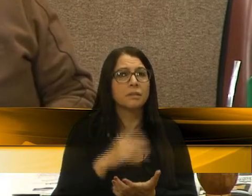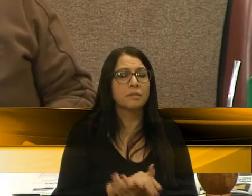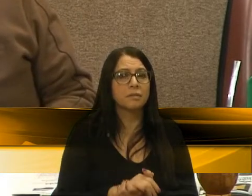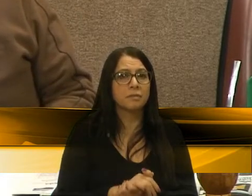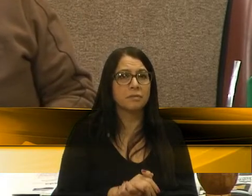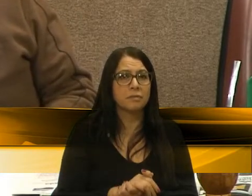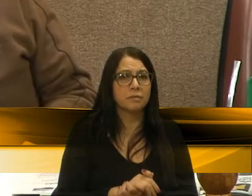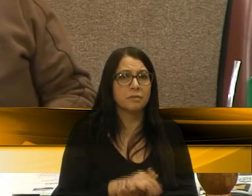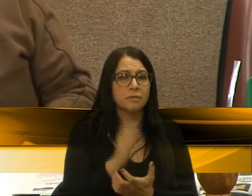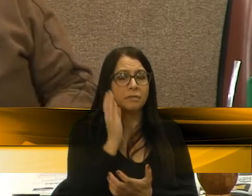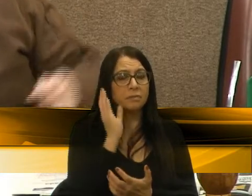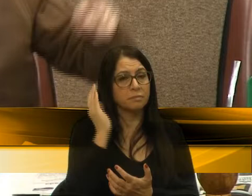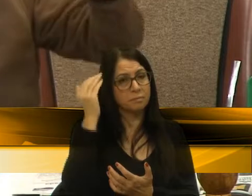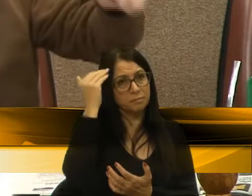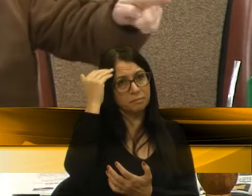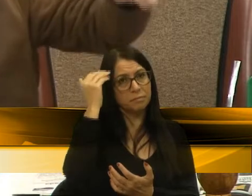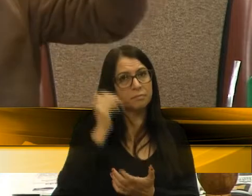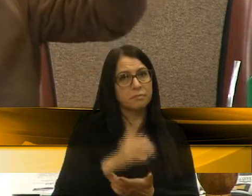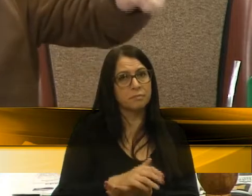Felipe,